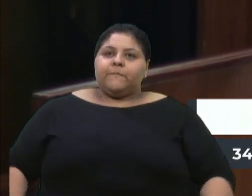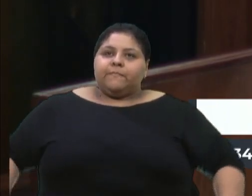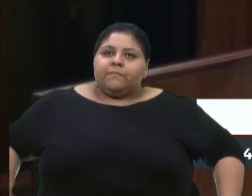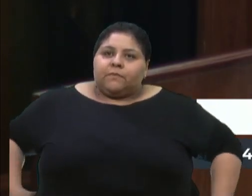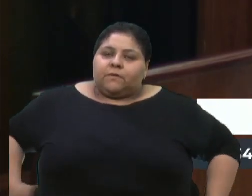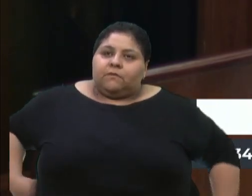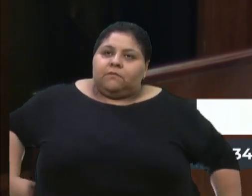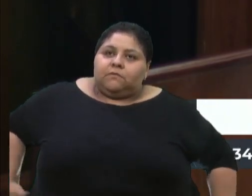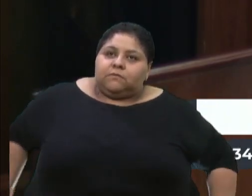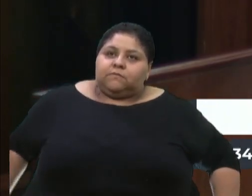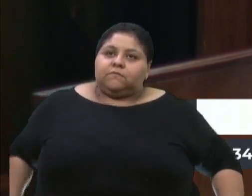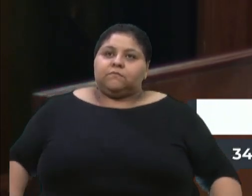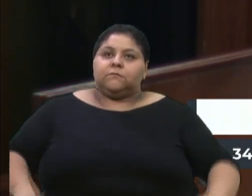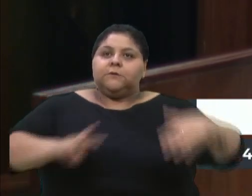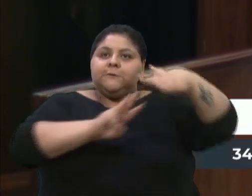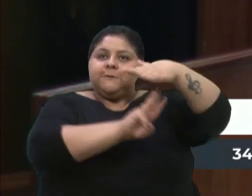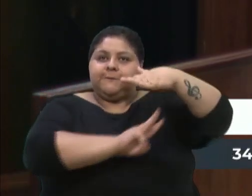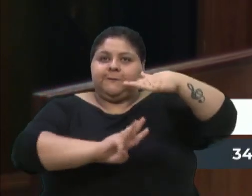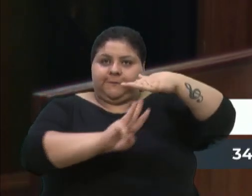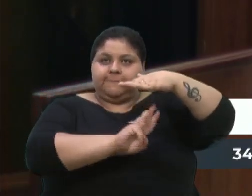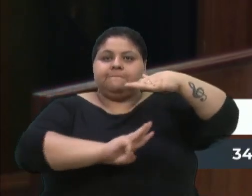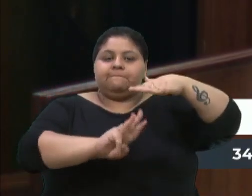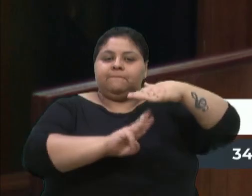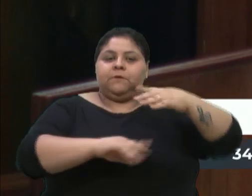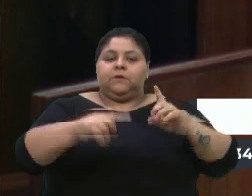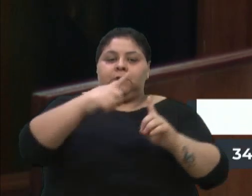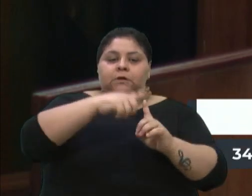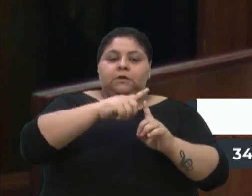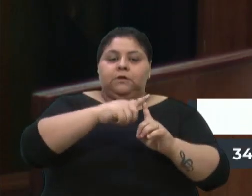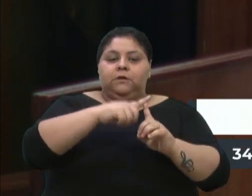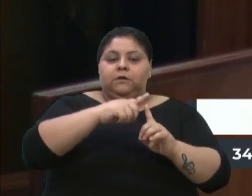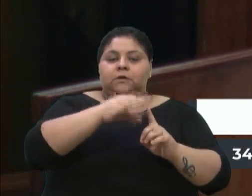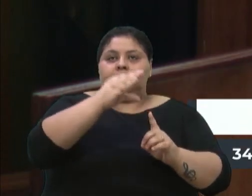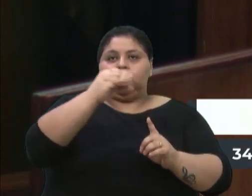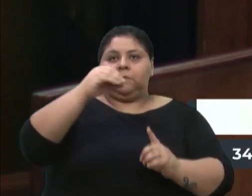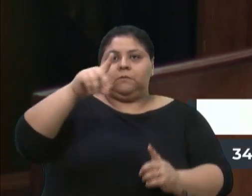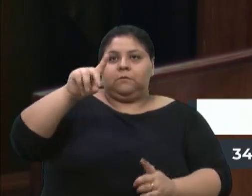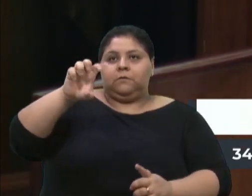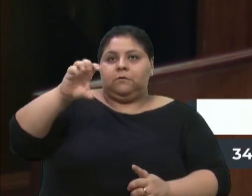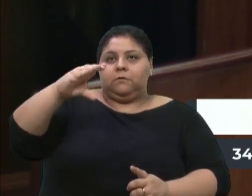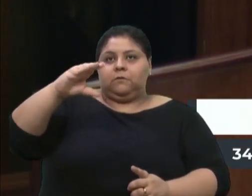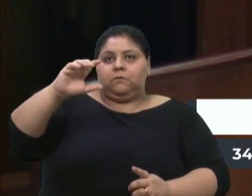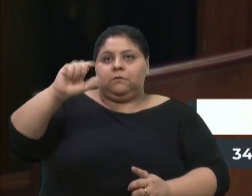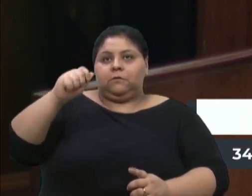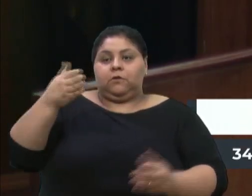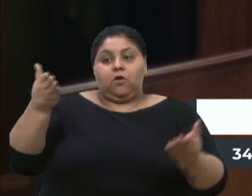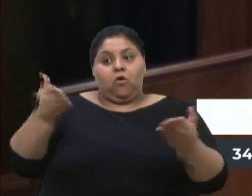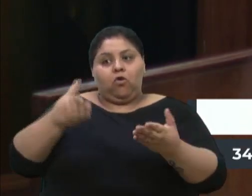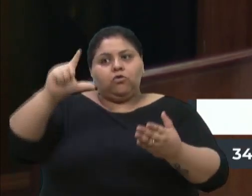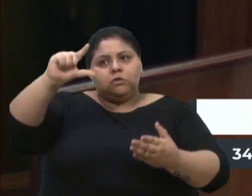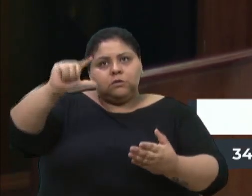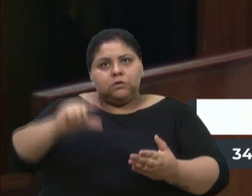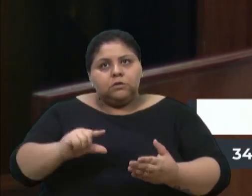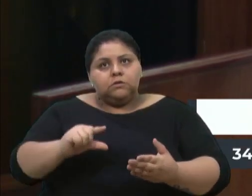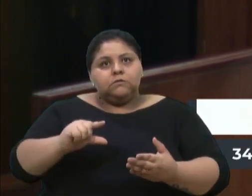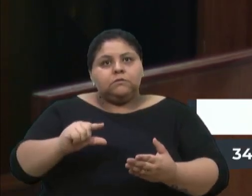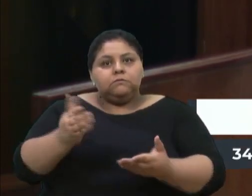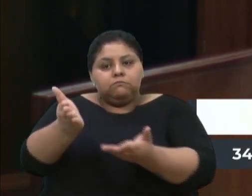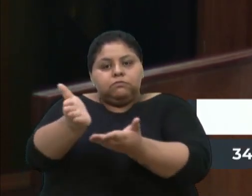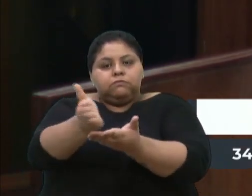Se for terceirizar, tipo Codeca, precisamos em torno de 4 milhões ao ano. Sim, mas nós estamos reduzindo investimentos aqui.